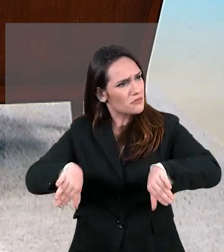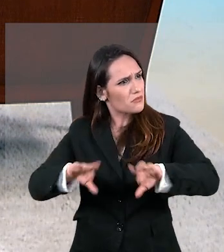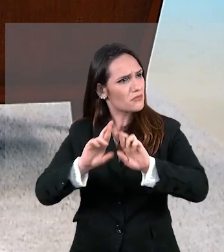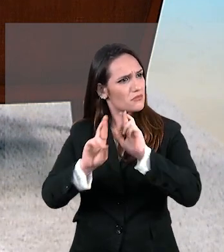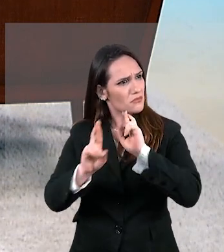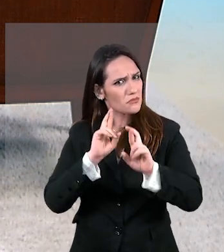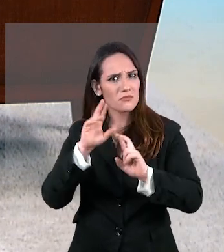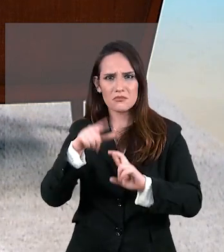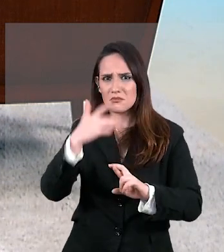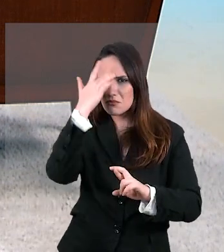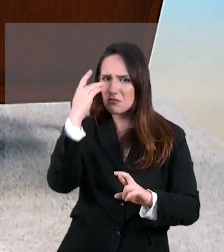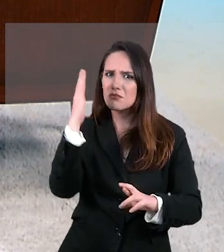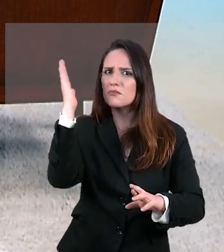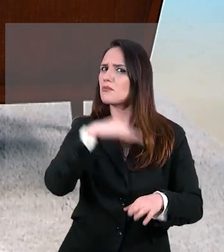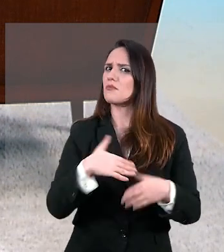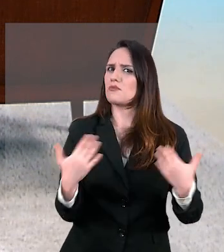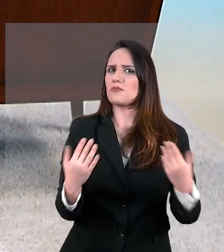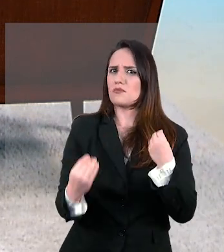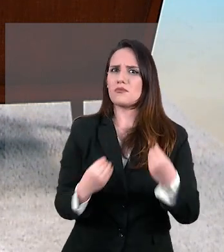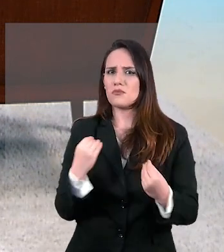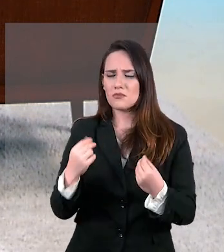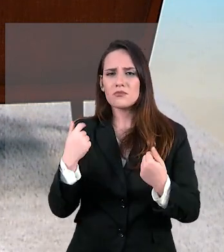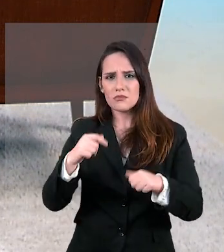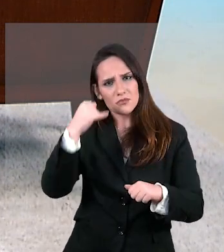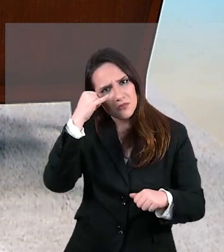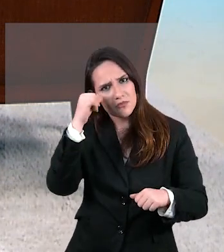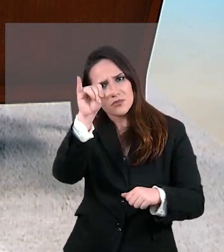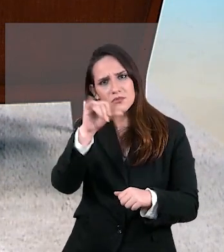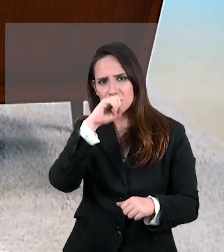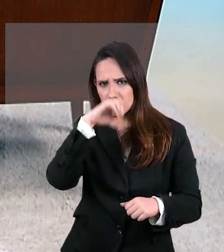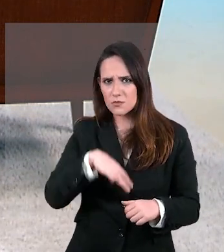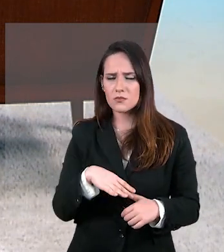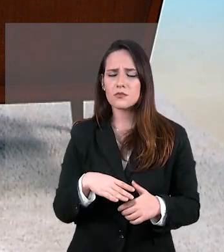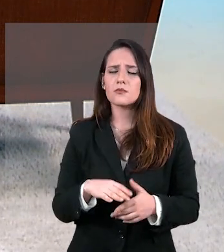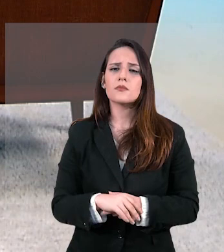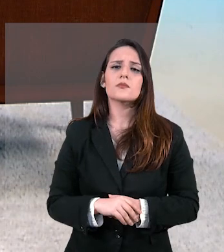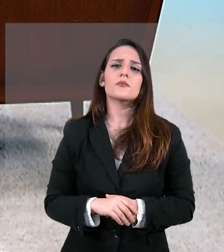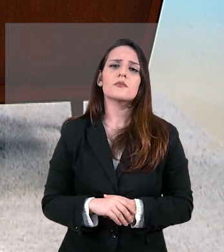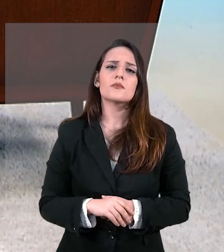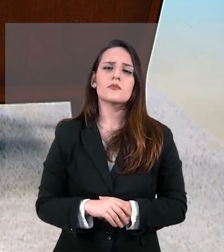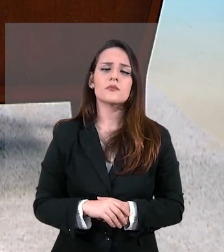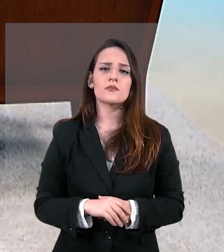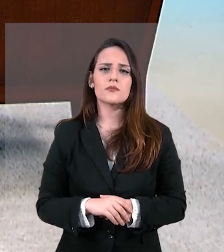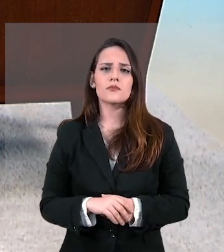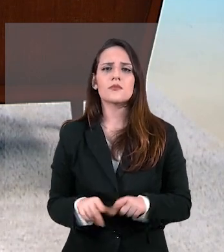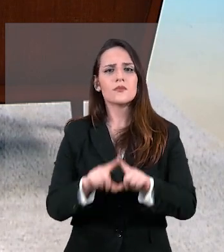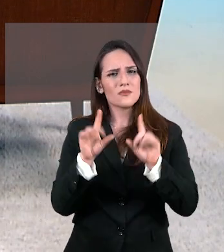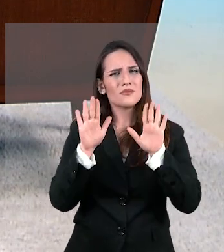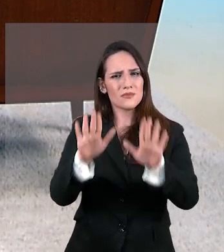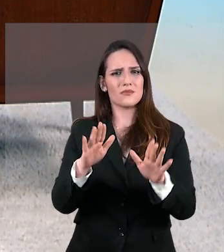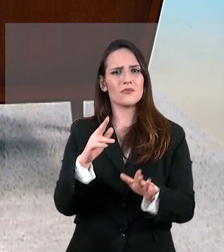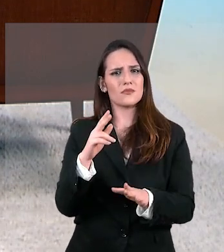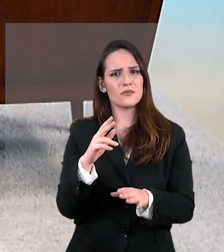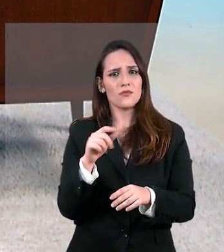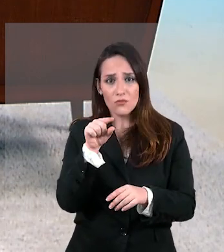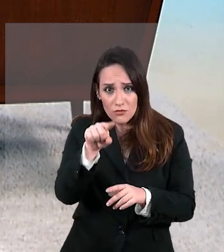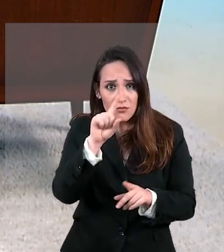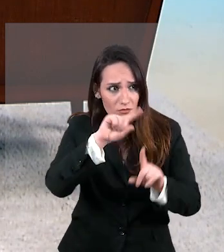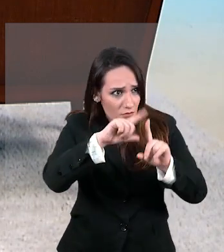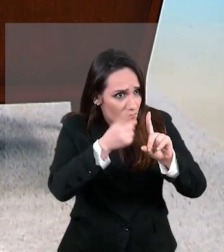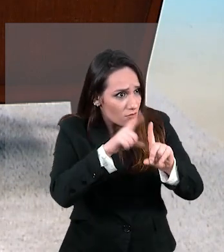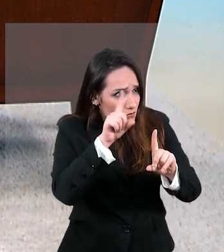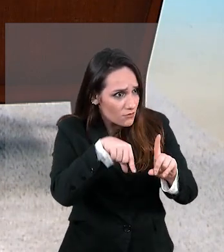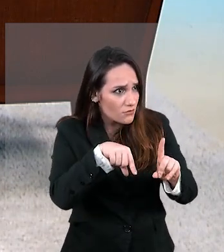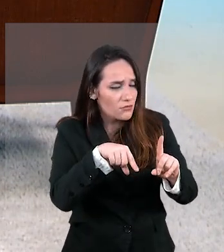né? Desse grande mal, desse agressor, antes de uma situação como essa venha acontecer. E na sua história você